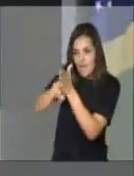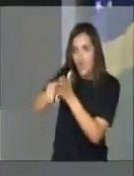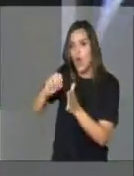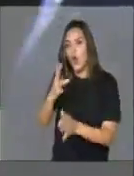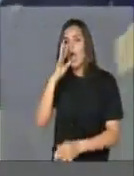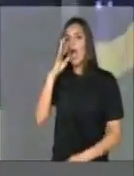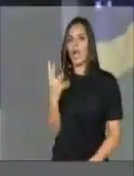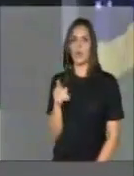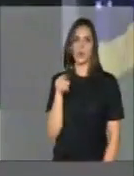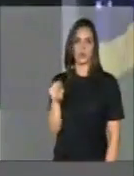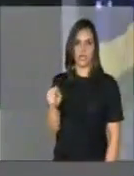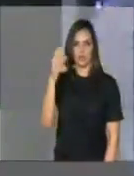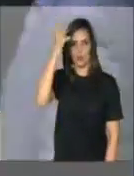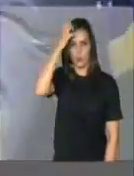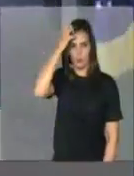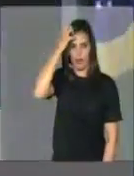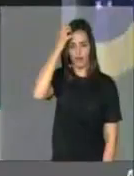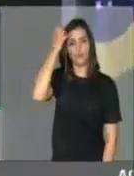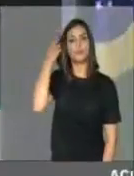ou acusado,